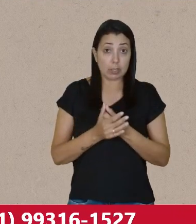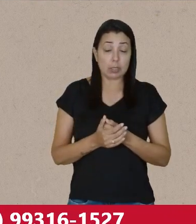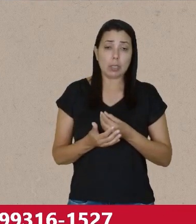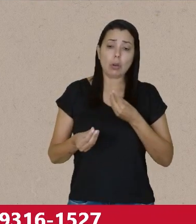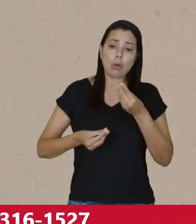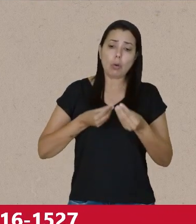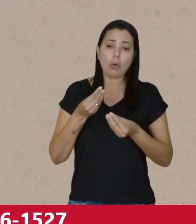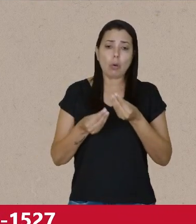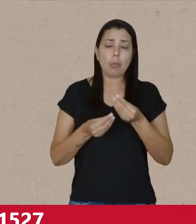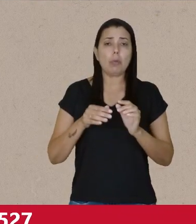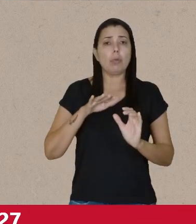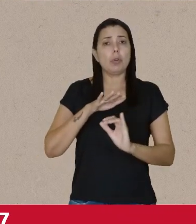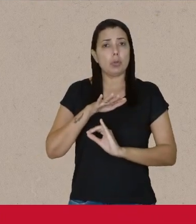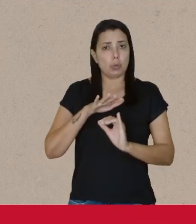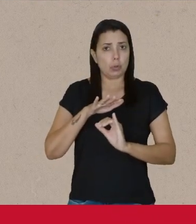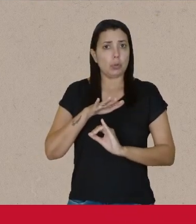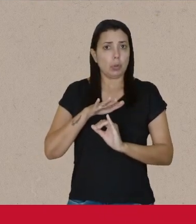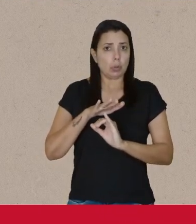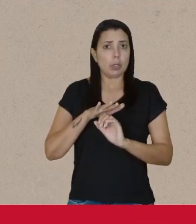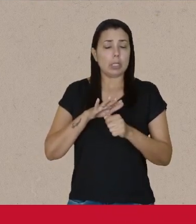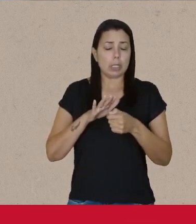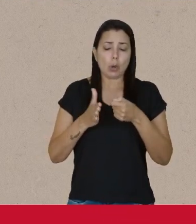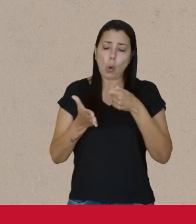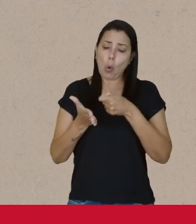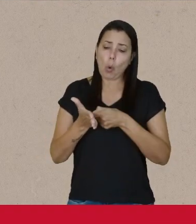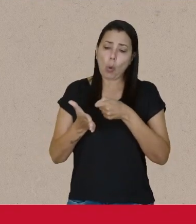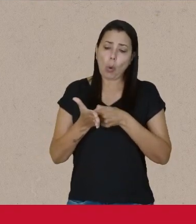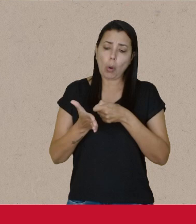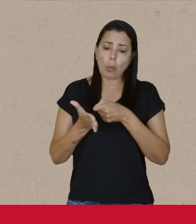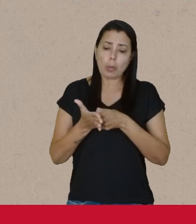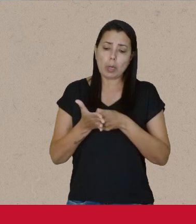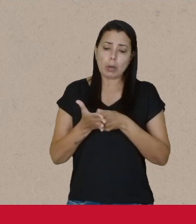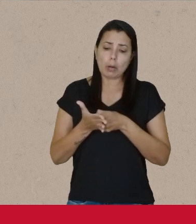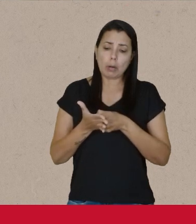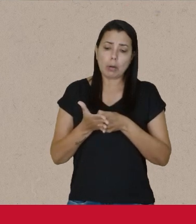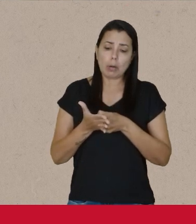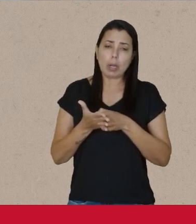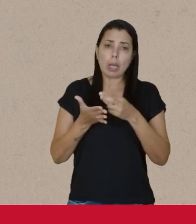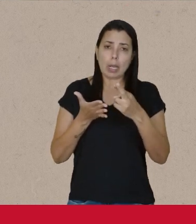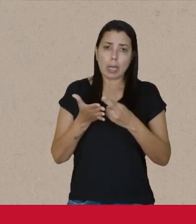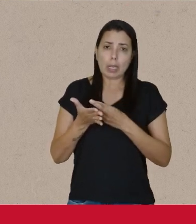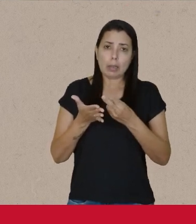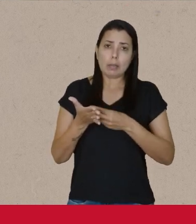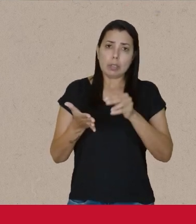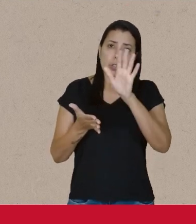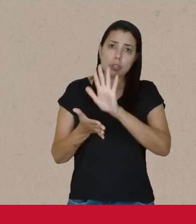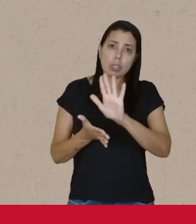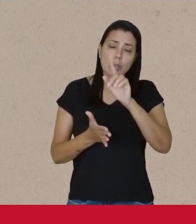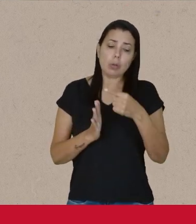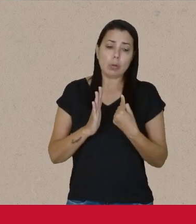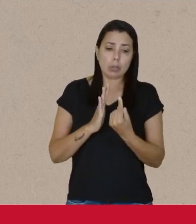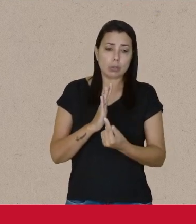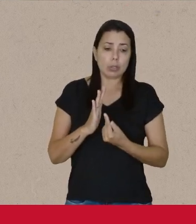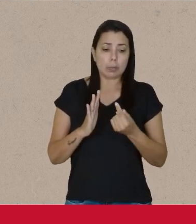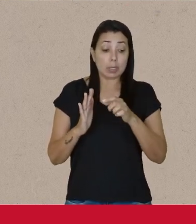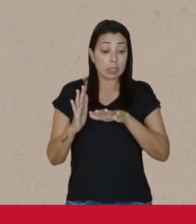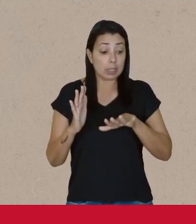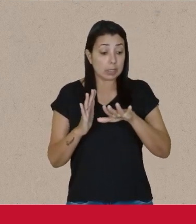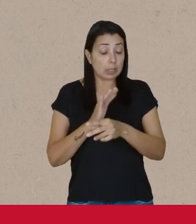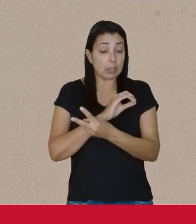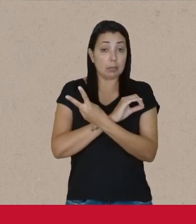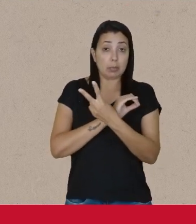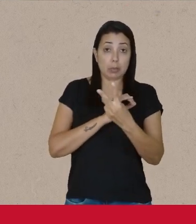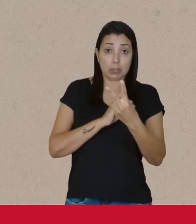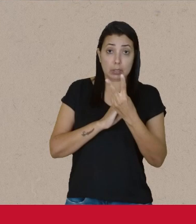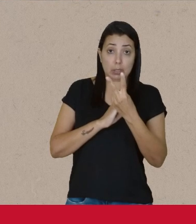como as instituições obrigaram a revista generalizada, ao isolamento das áreas e à proteção